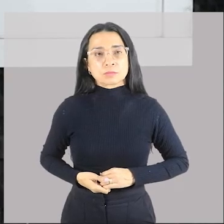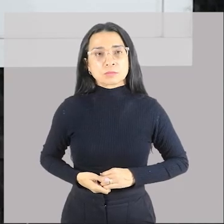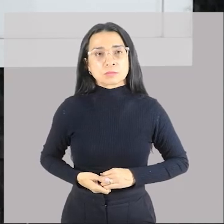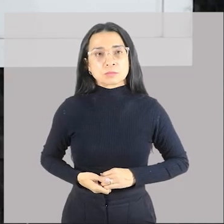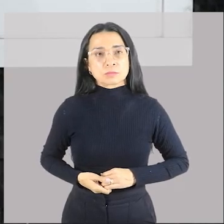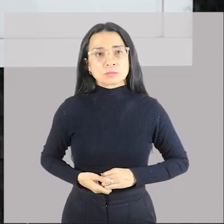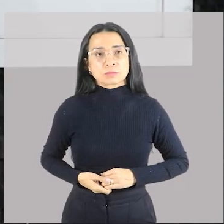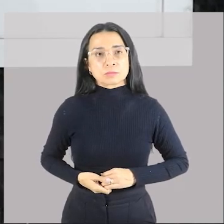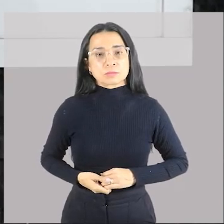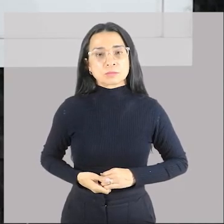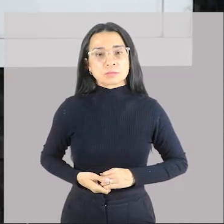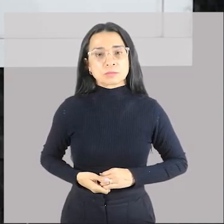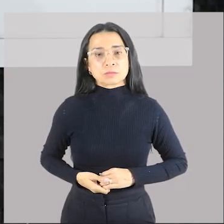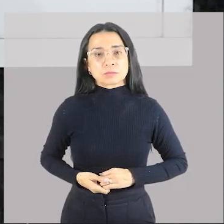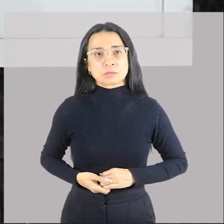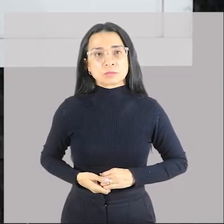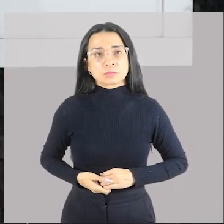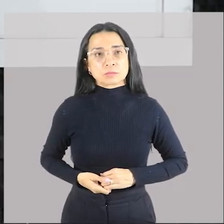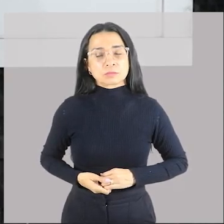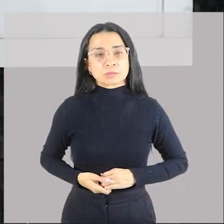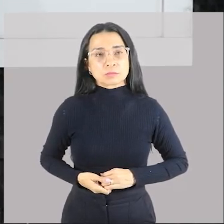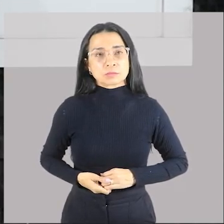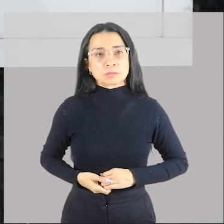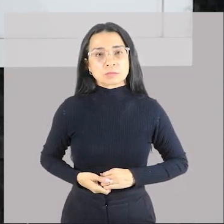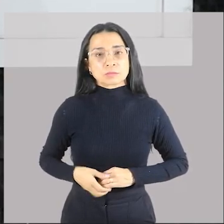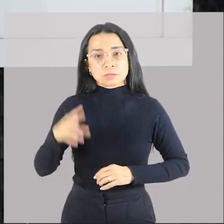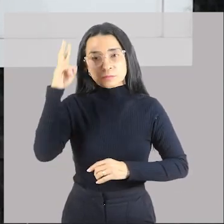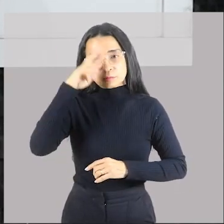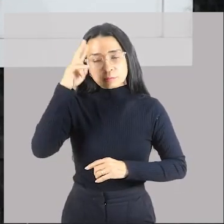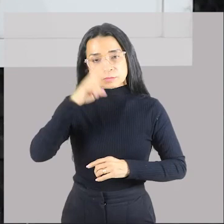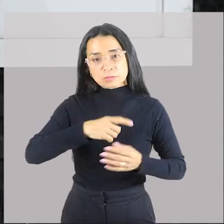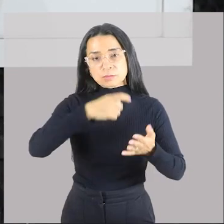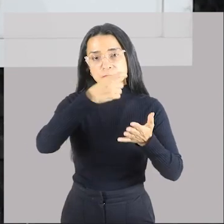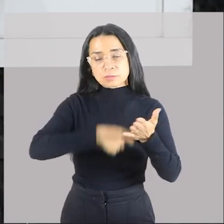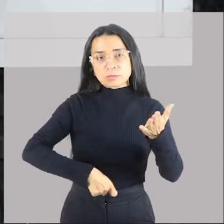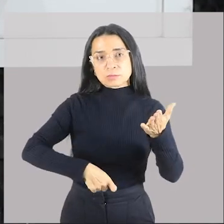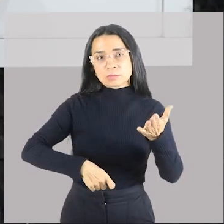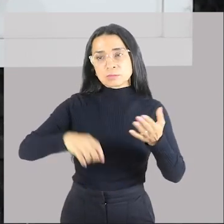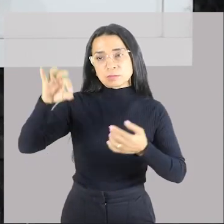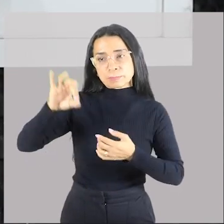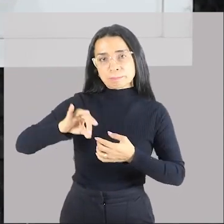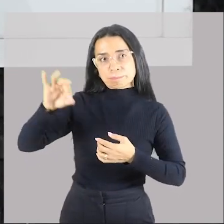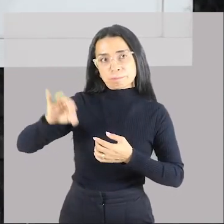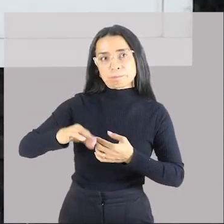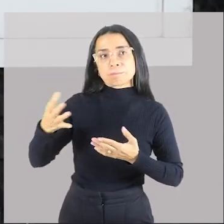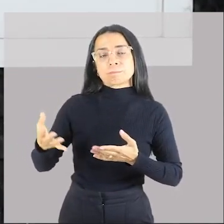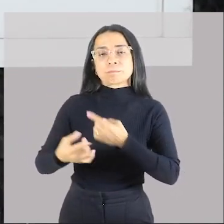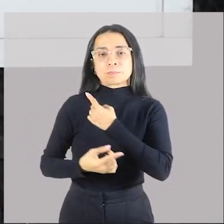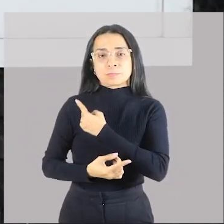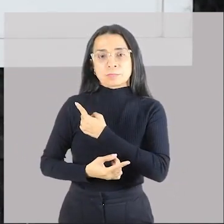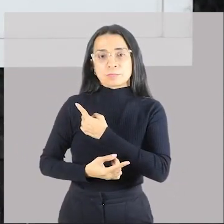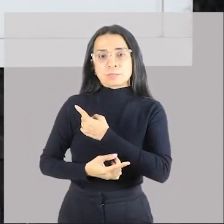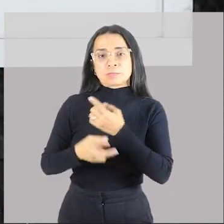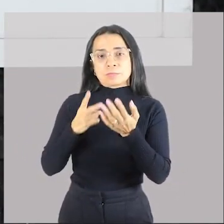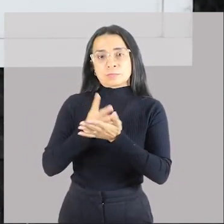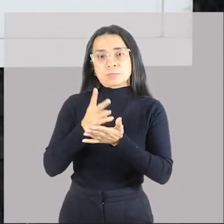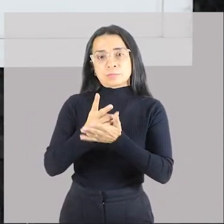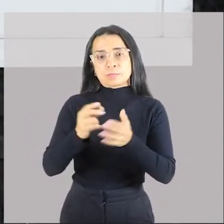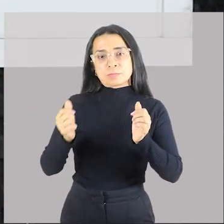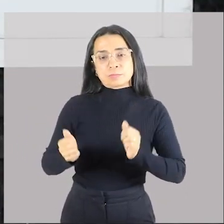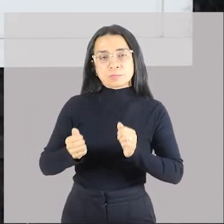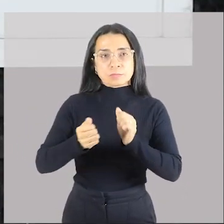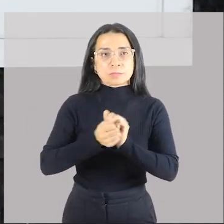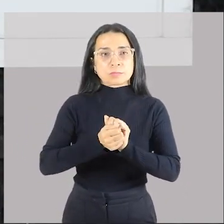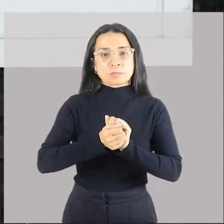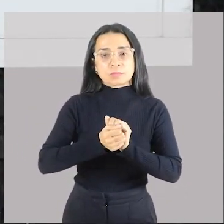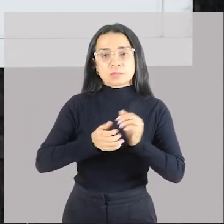Lembrando que essa taxa de juros é uma taxa percentual. Ela deve vir acompanhado, né,